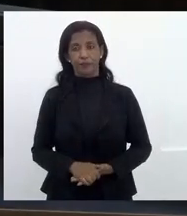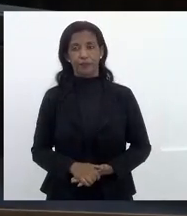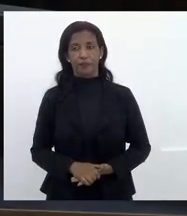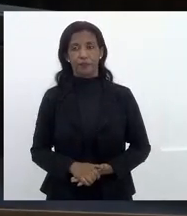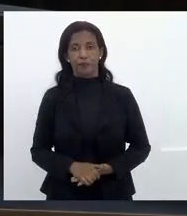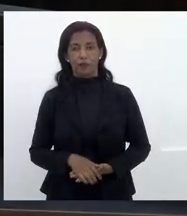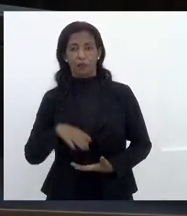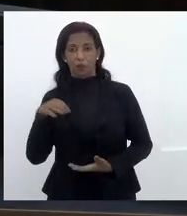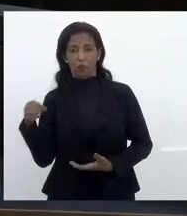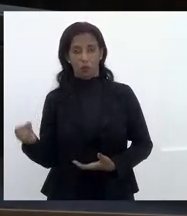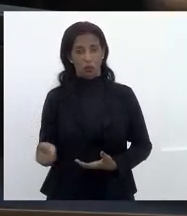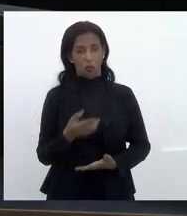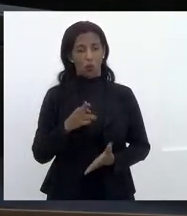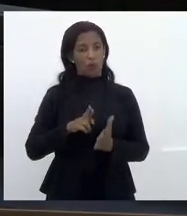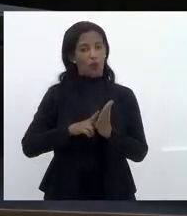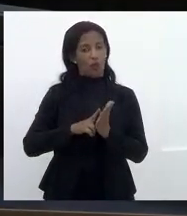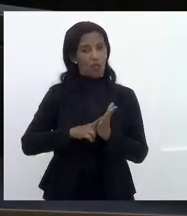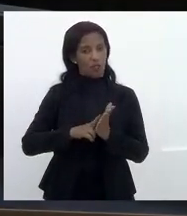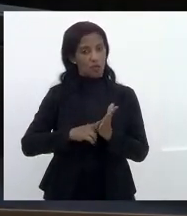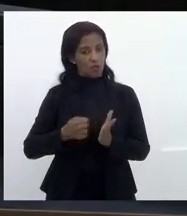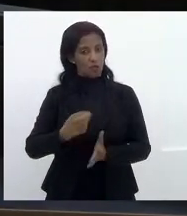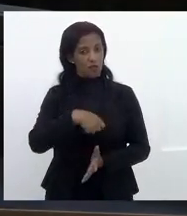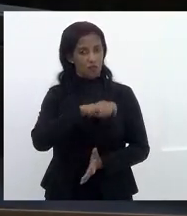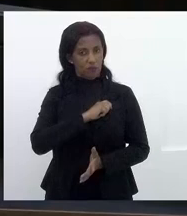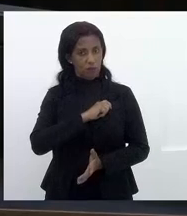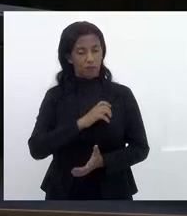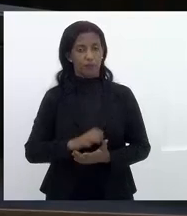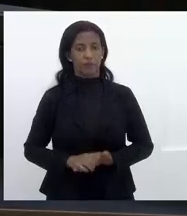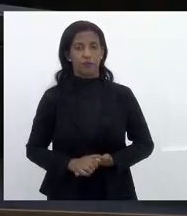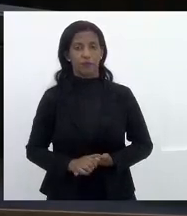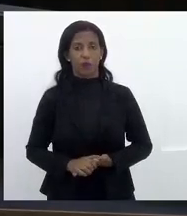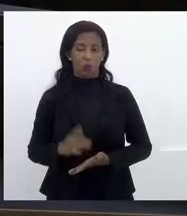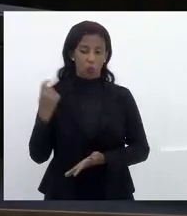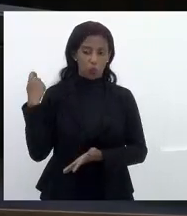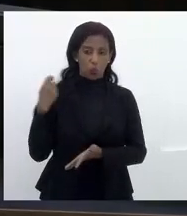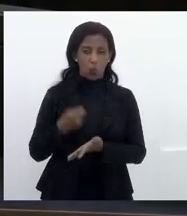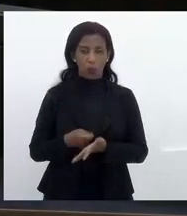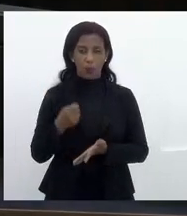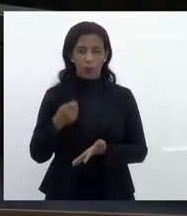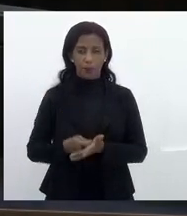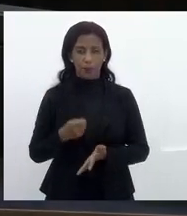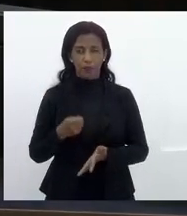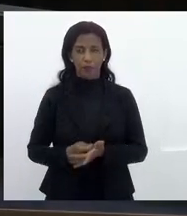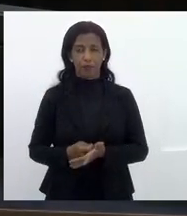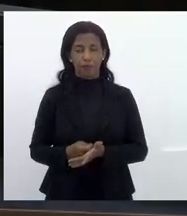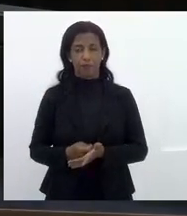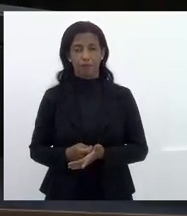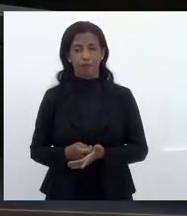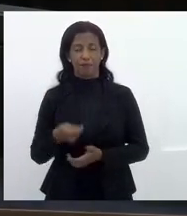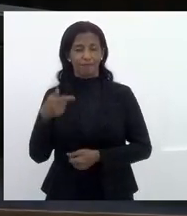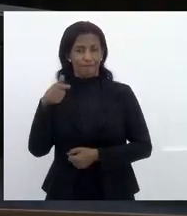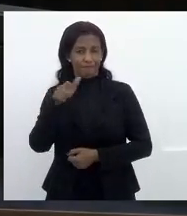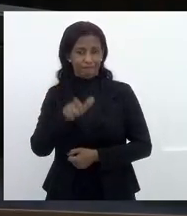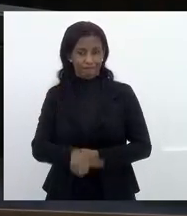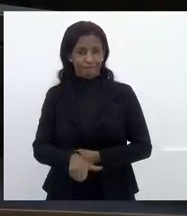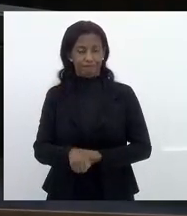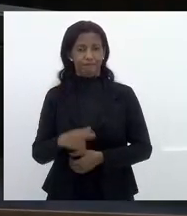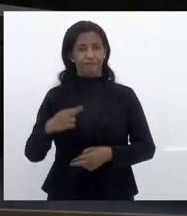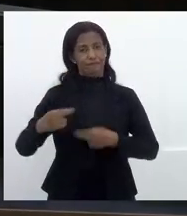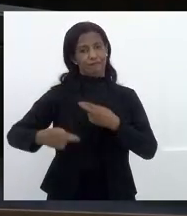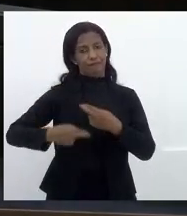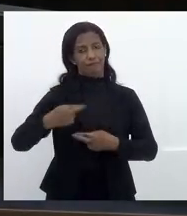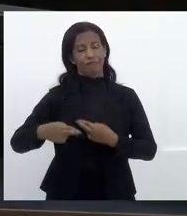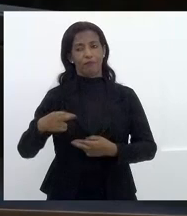ao novo regime de recuperação fiscal nos obriga a repetir a